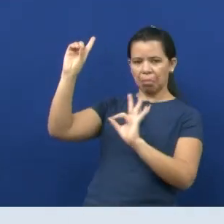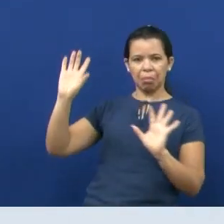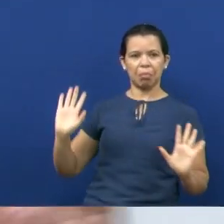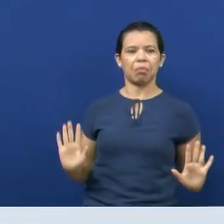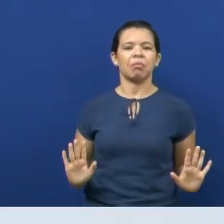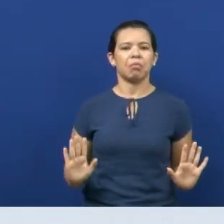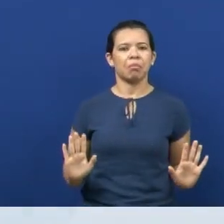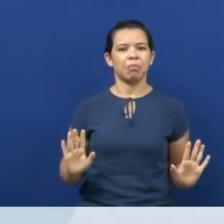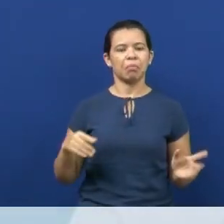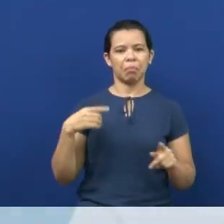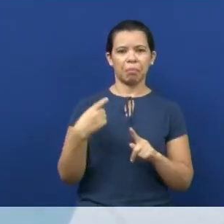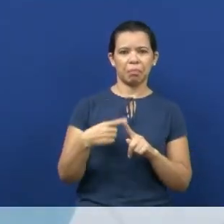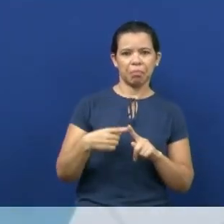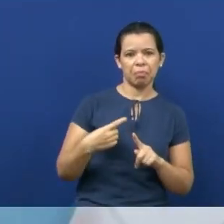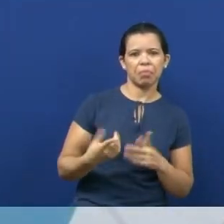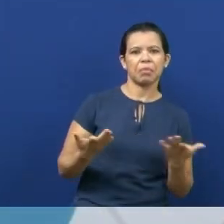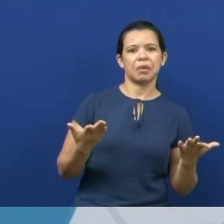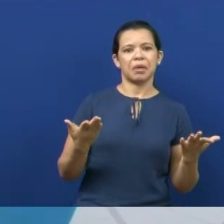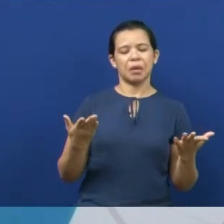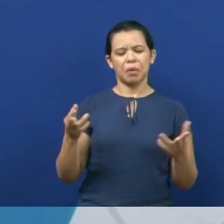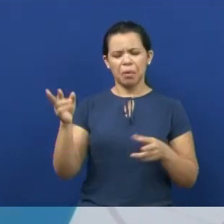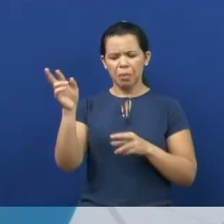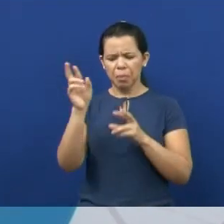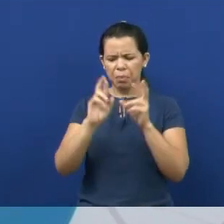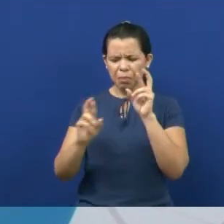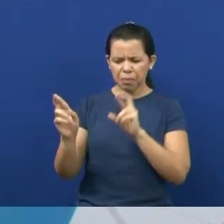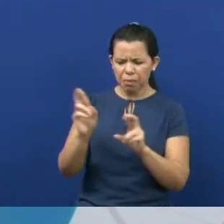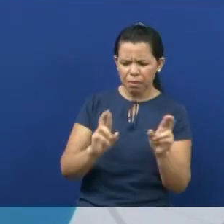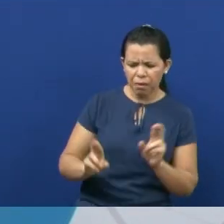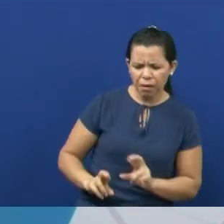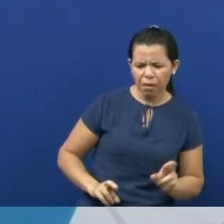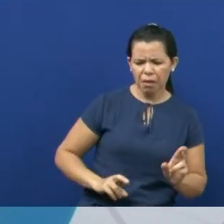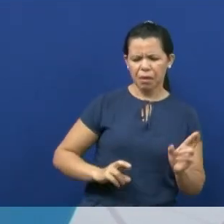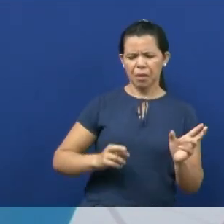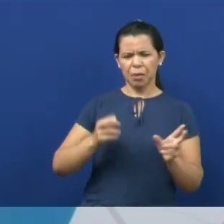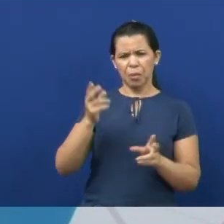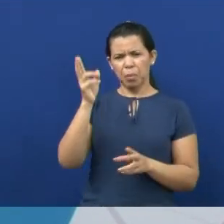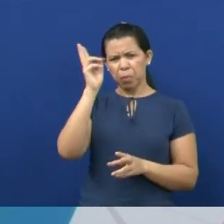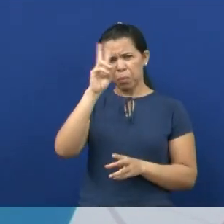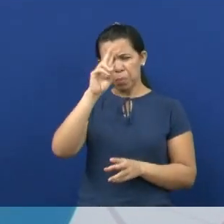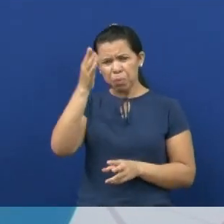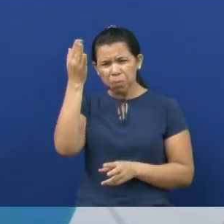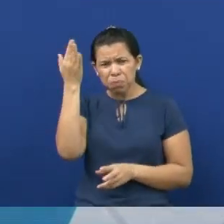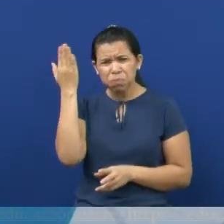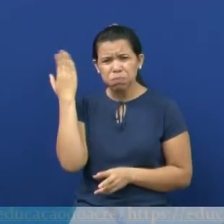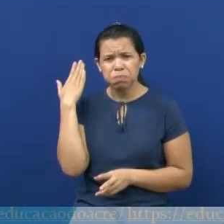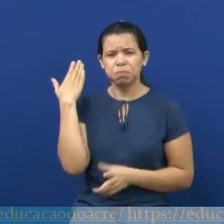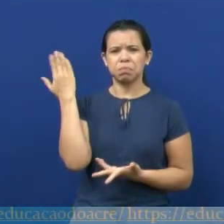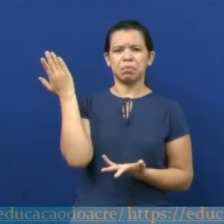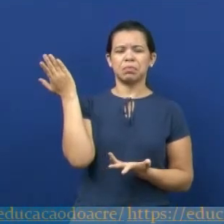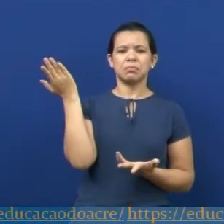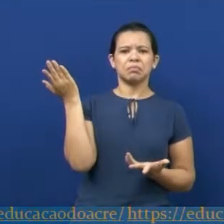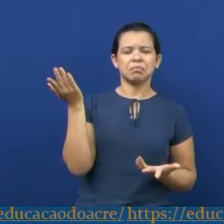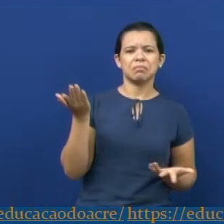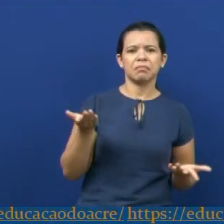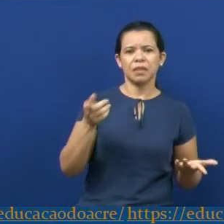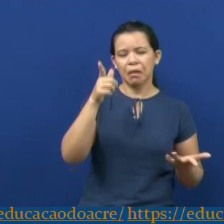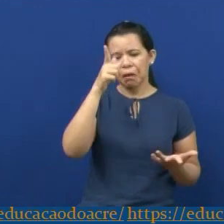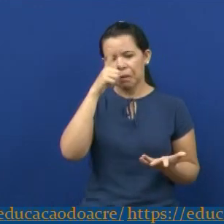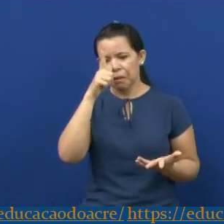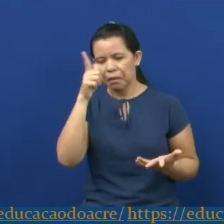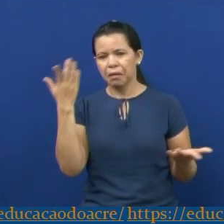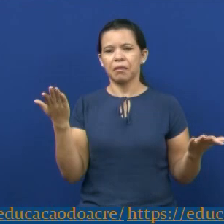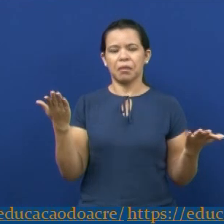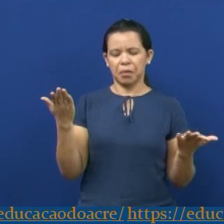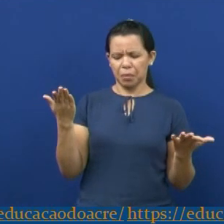olha para a mitologia e diz assim, os deuses erraram, né? Olhar para a mitologia nórdica, olhar para a mitologia